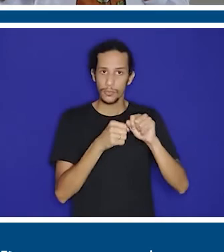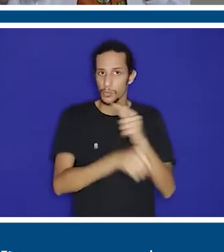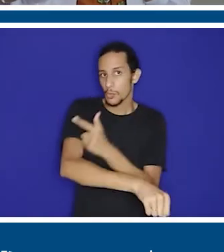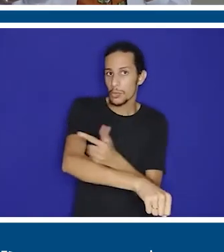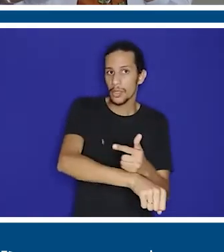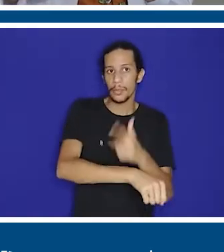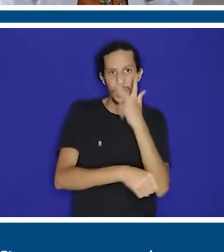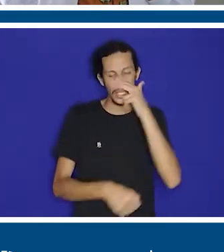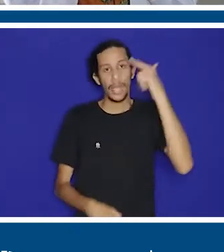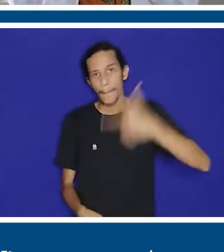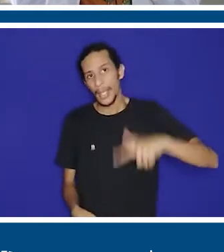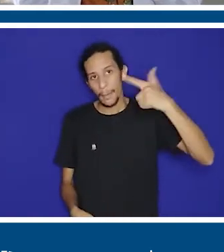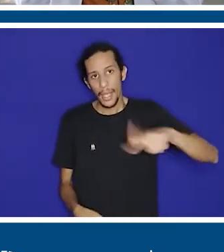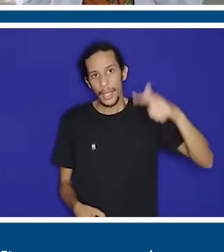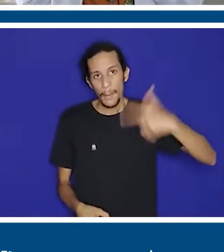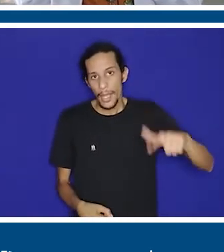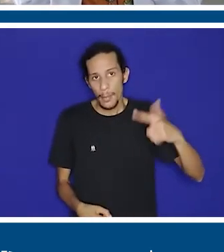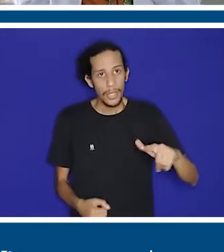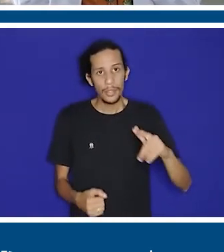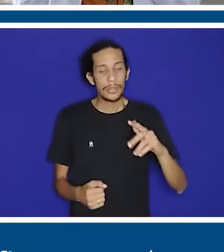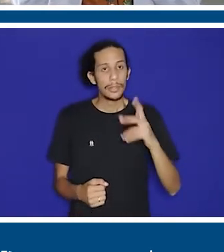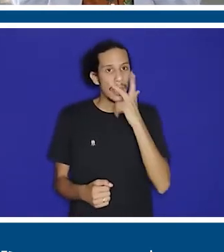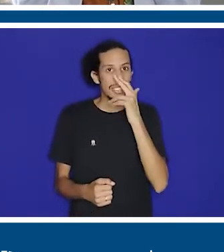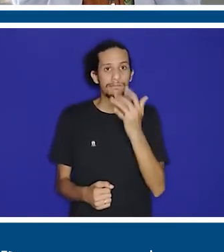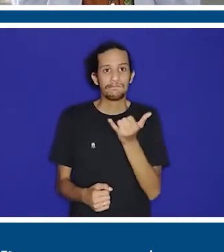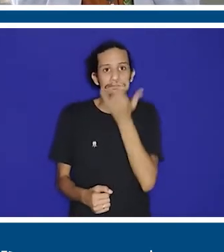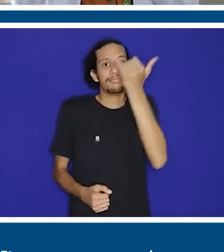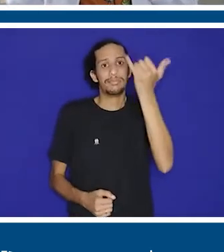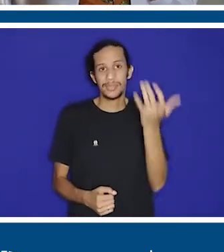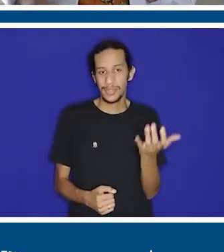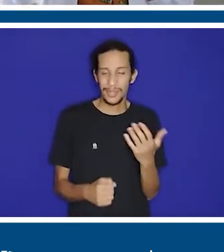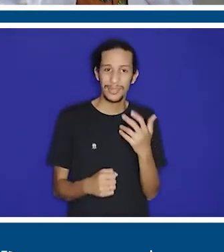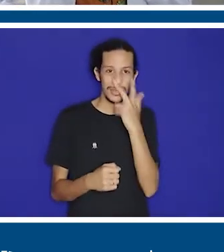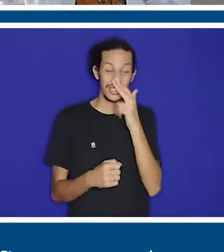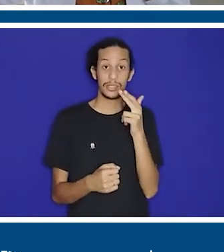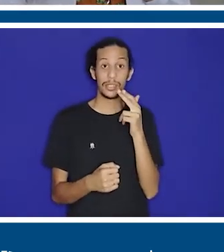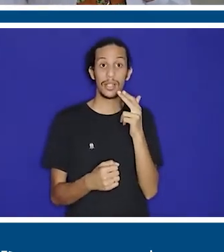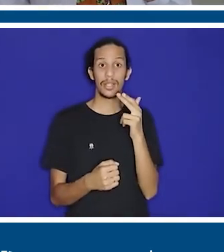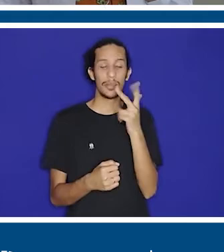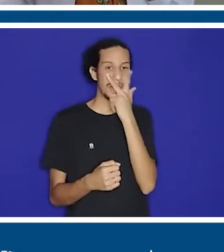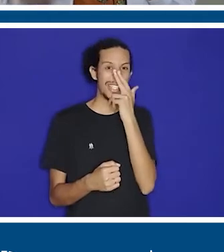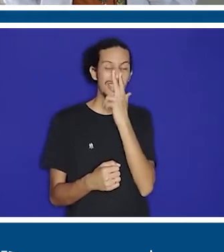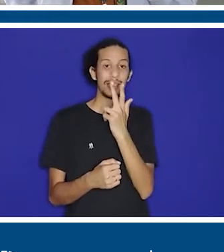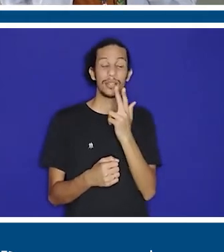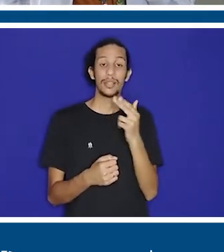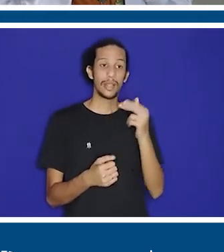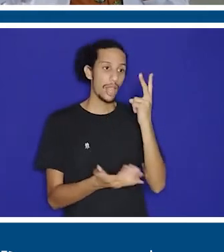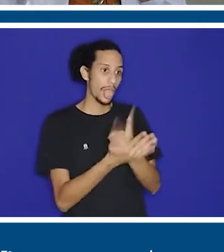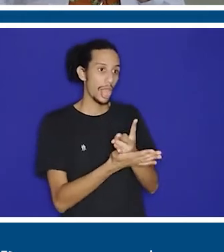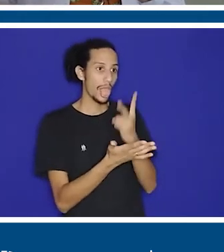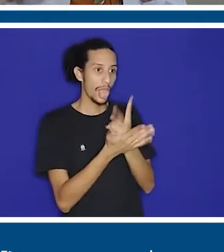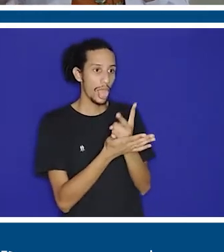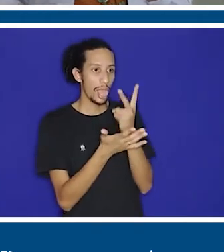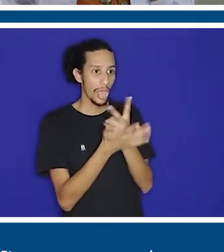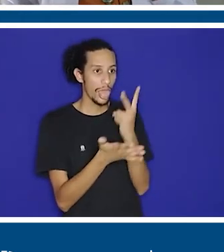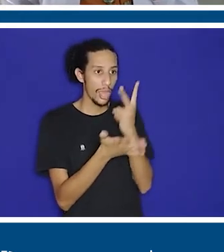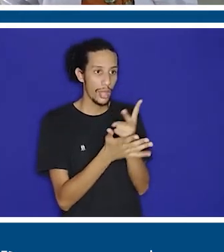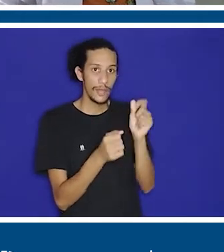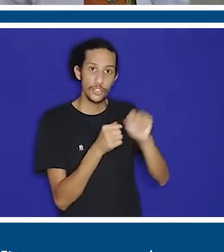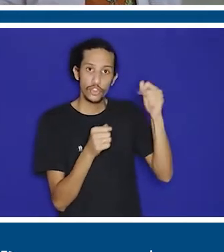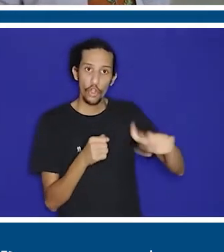aquele comportamento repetitivo sem querer. Então, às vezes, ele fica escravo daquele